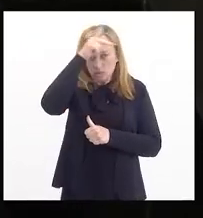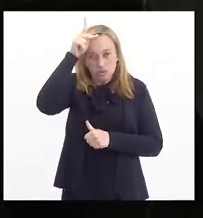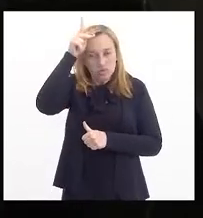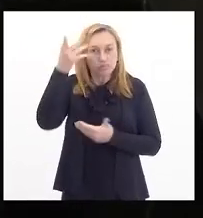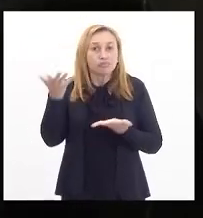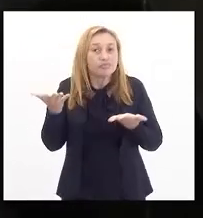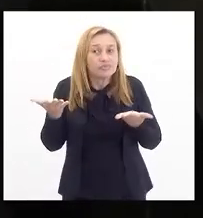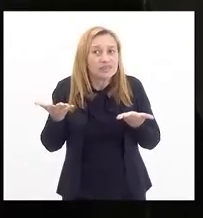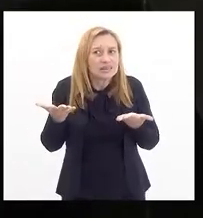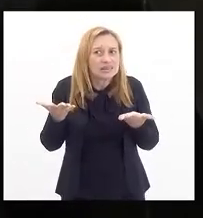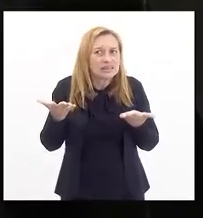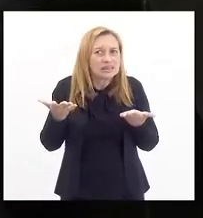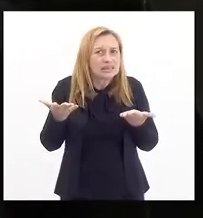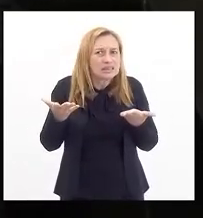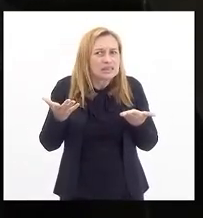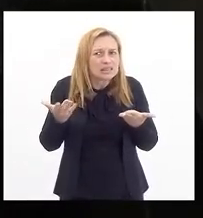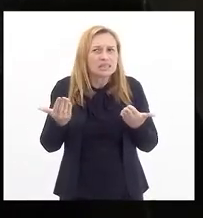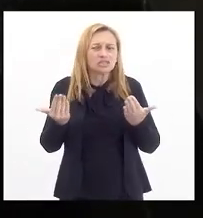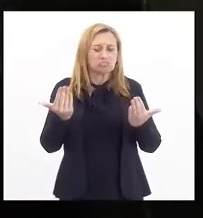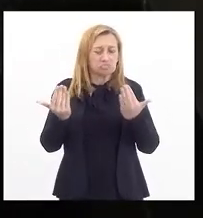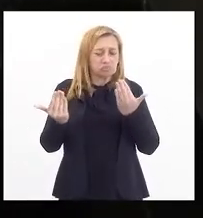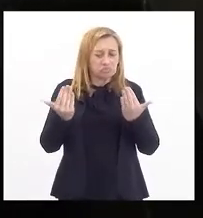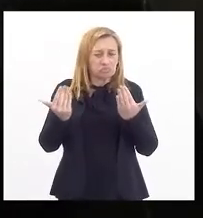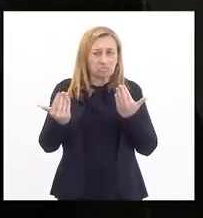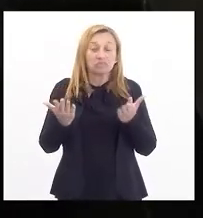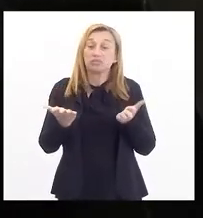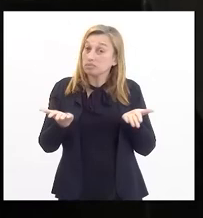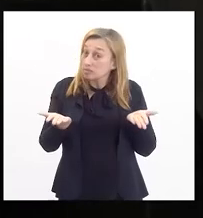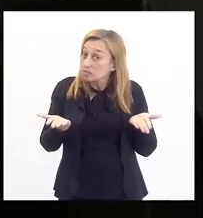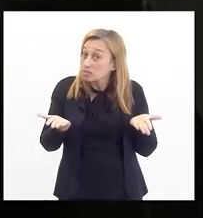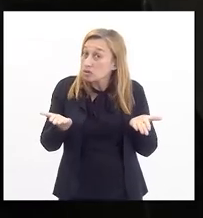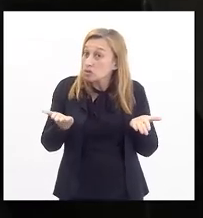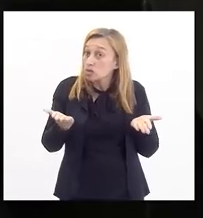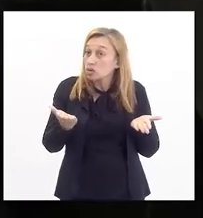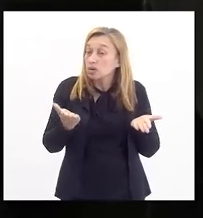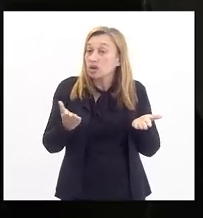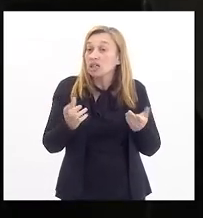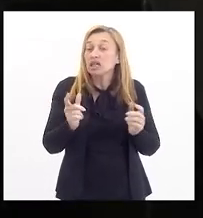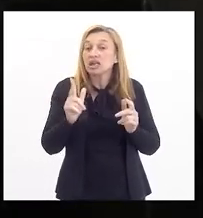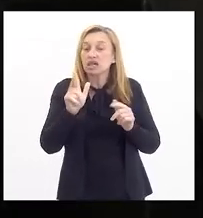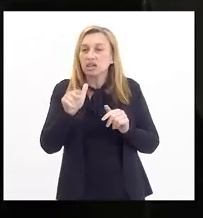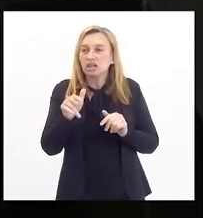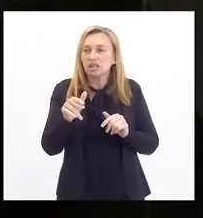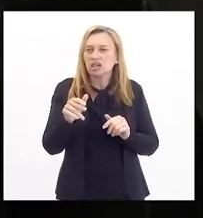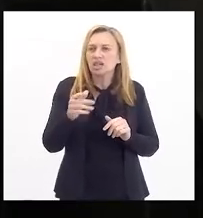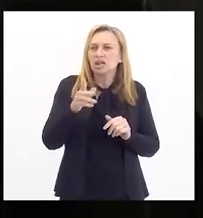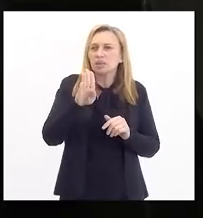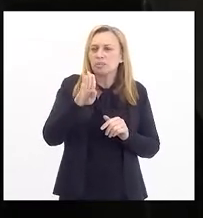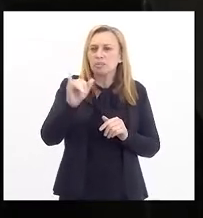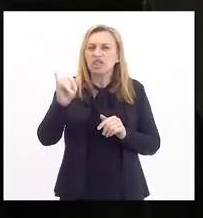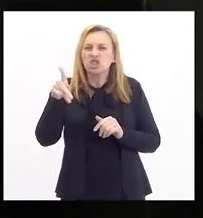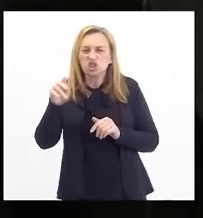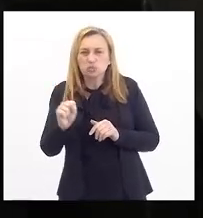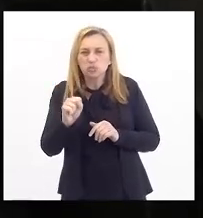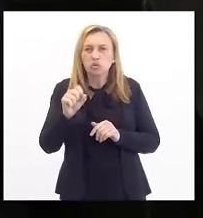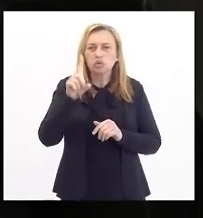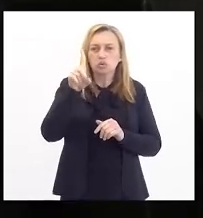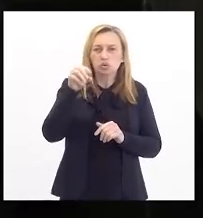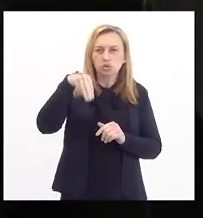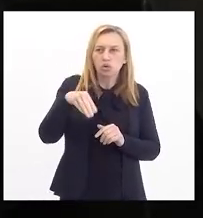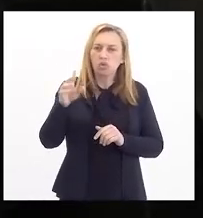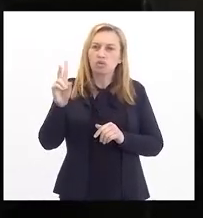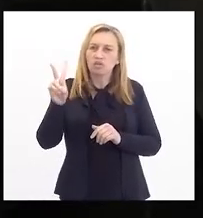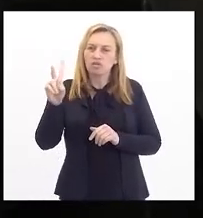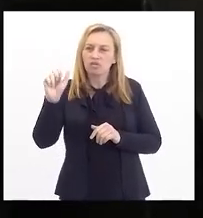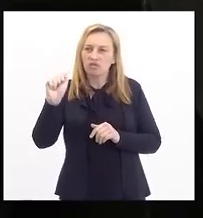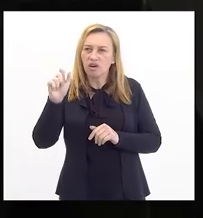Redonda. Gente insuspeita, como o inesquecível bispo de Barra do Piraí, Volta Redonda, Dom Valdir Calheiros, não sei